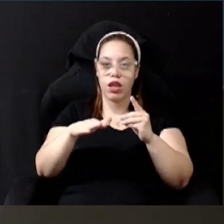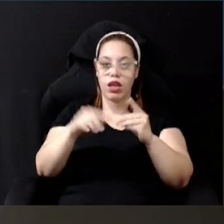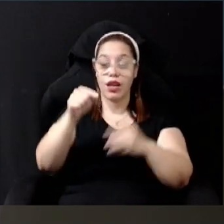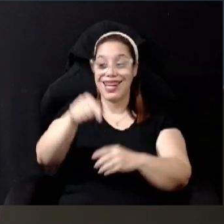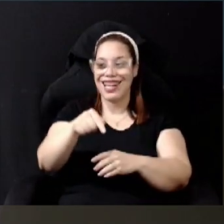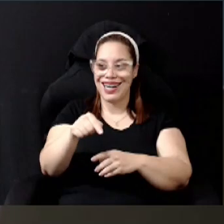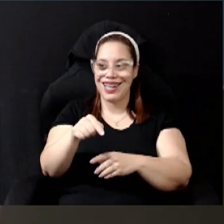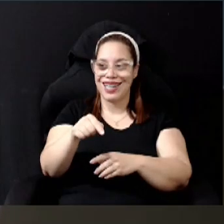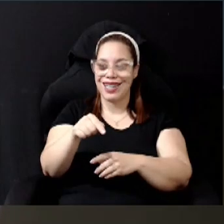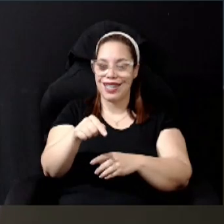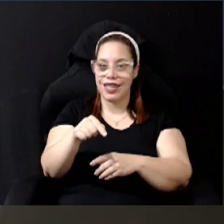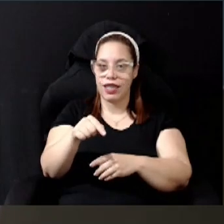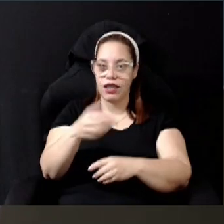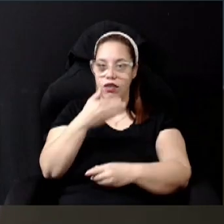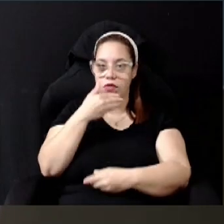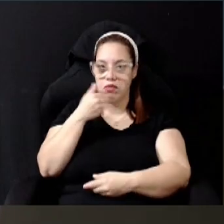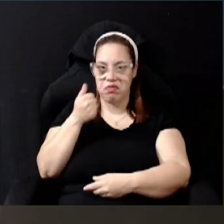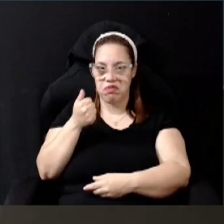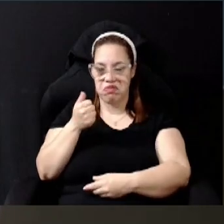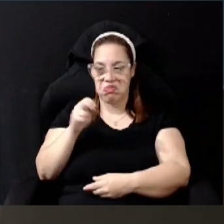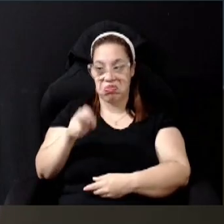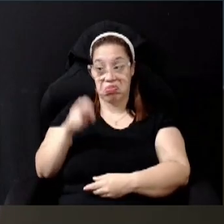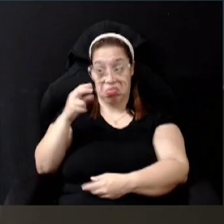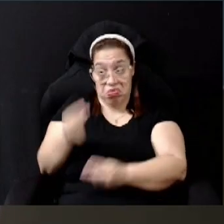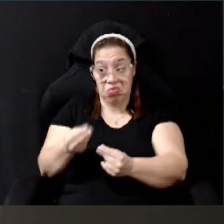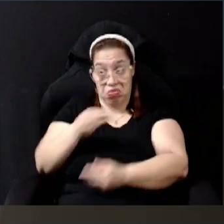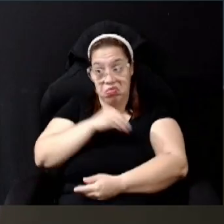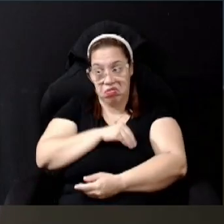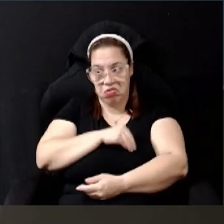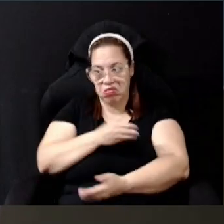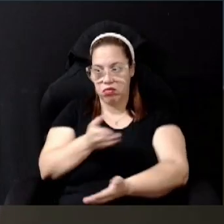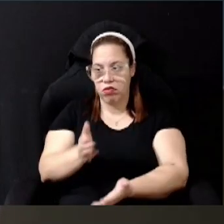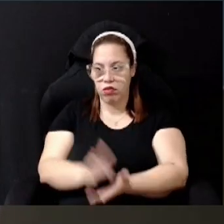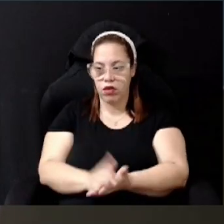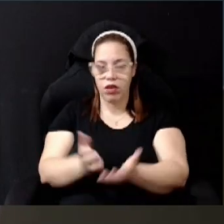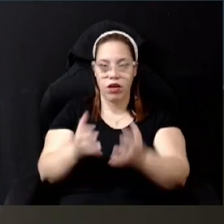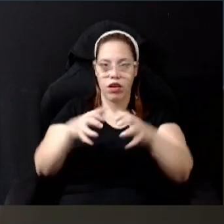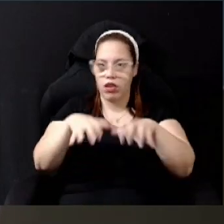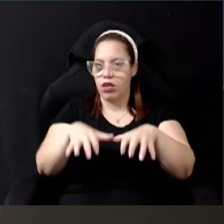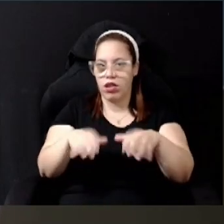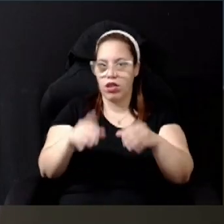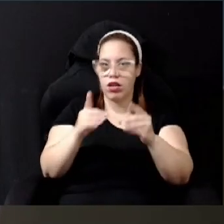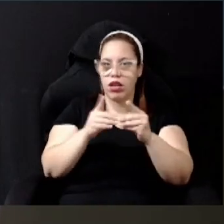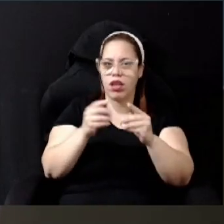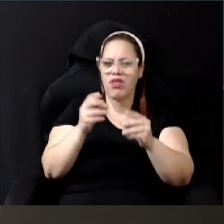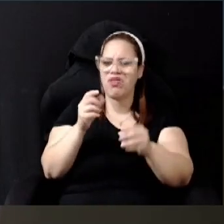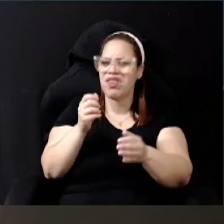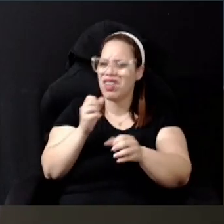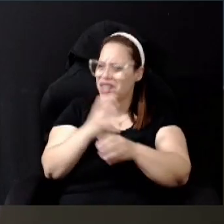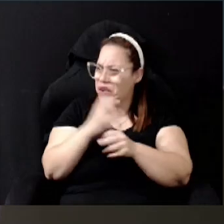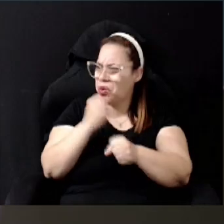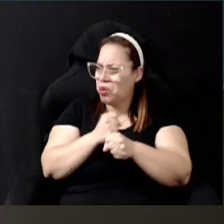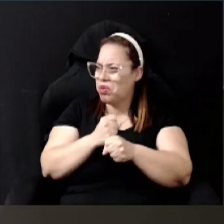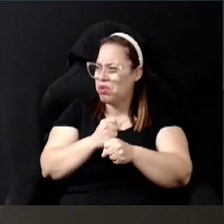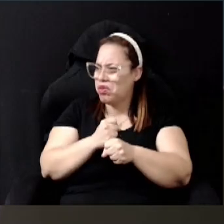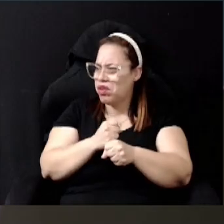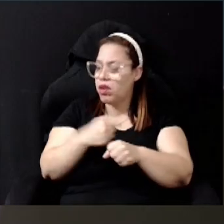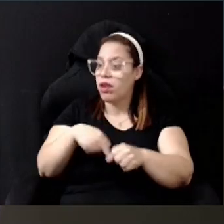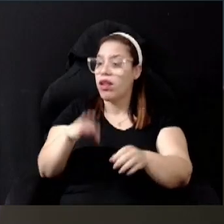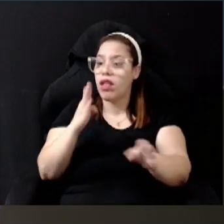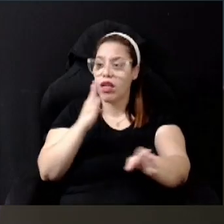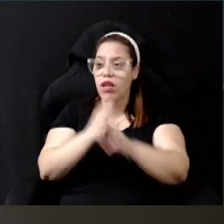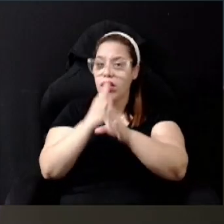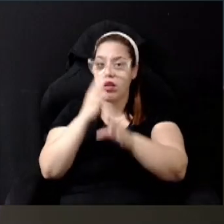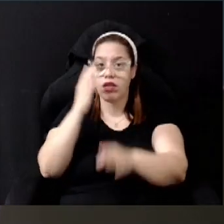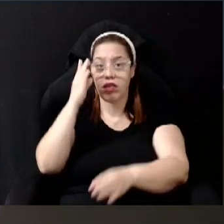são os melhores cargos, que são os melhores salários. Então, eu não quero mais ter que fazer essa conta, sabe, menina? Eu quero poder entrar nos lugares, porque se a gente é